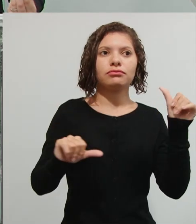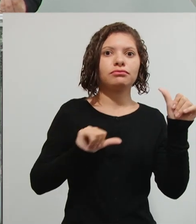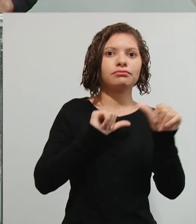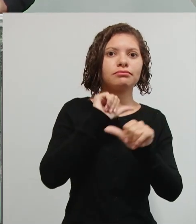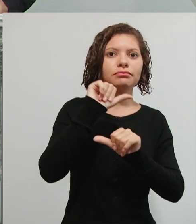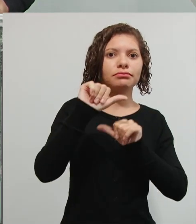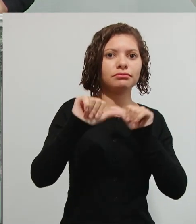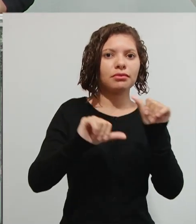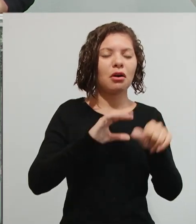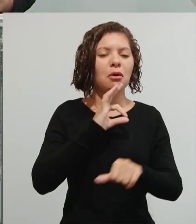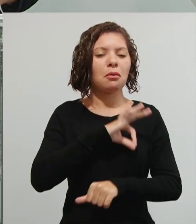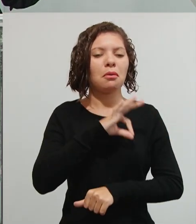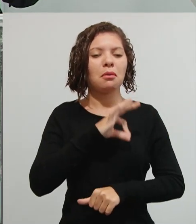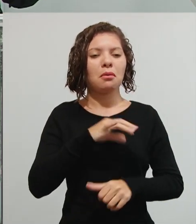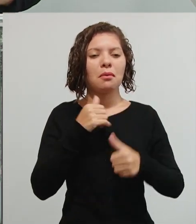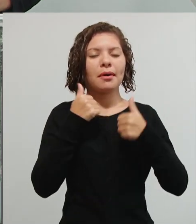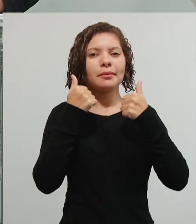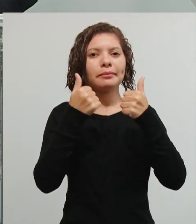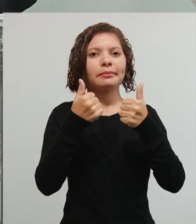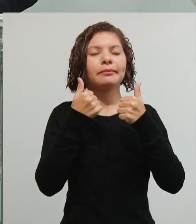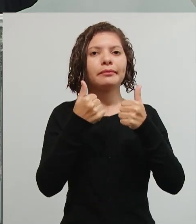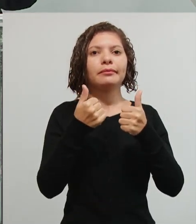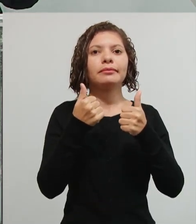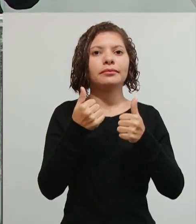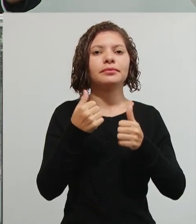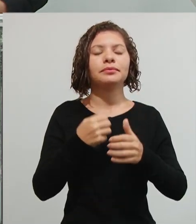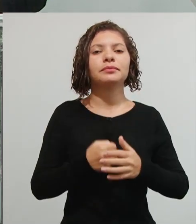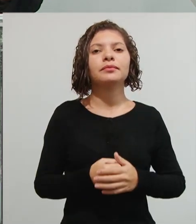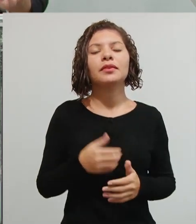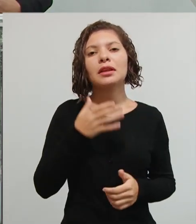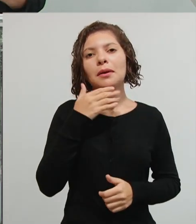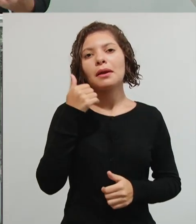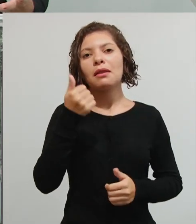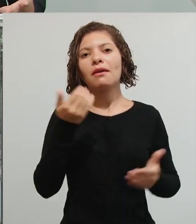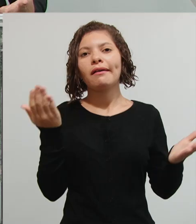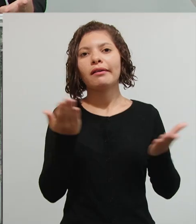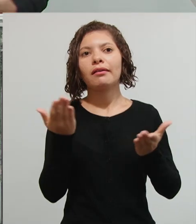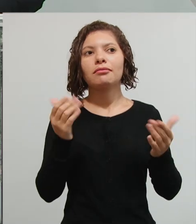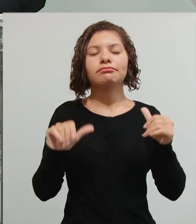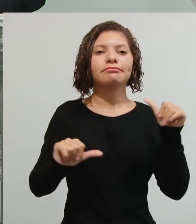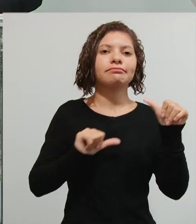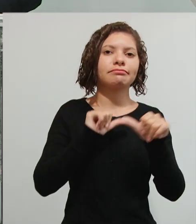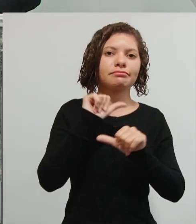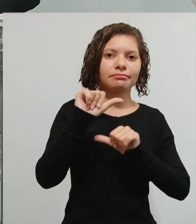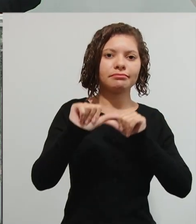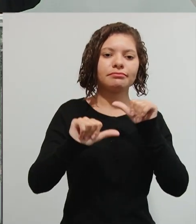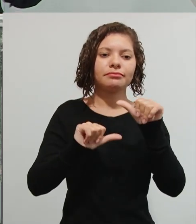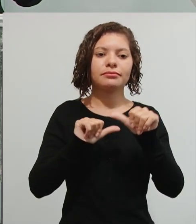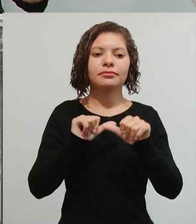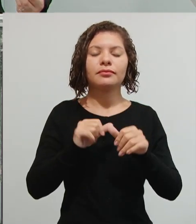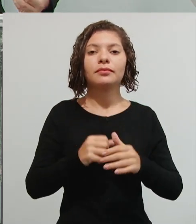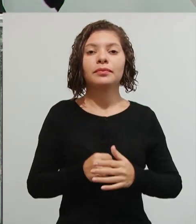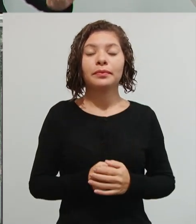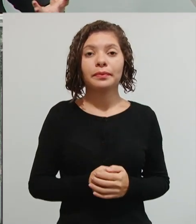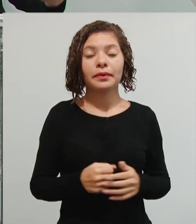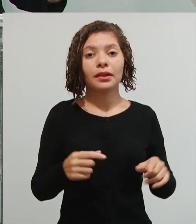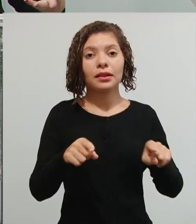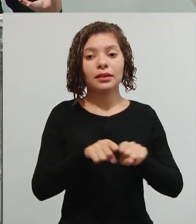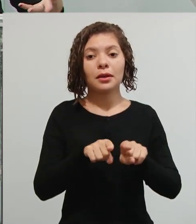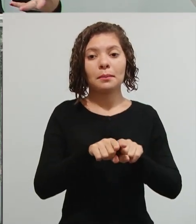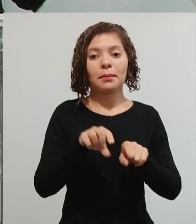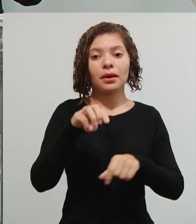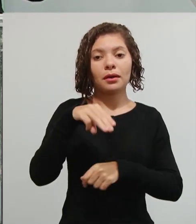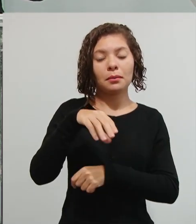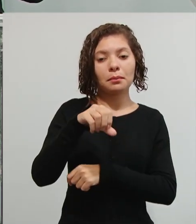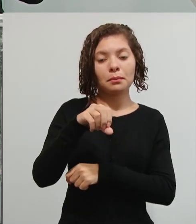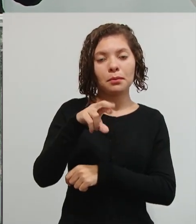salários, bom status social, eles passam a ser cursos mais concorridos para as pessoas buscarem. Pode ser também moral,